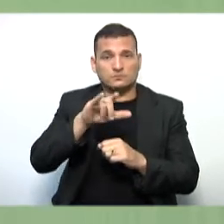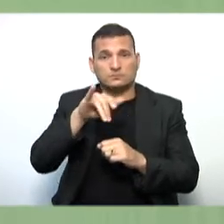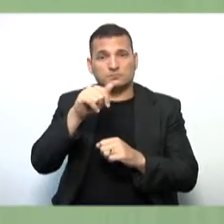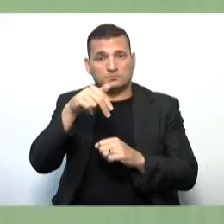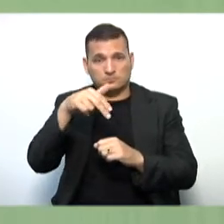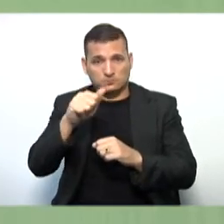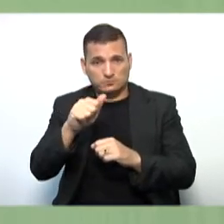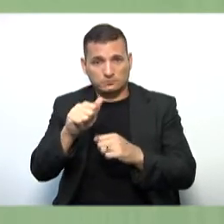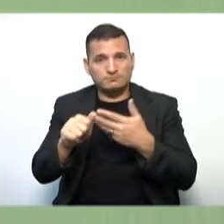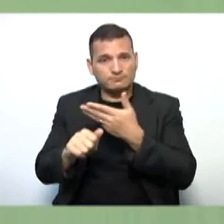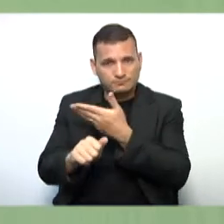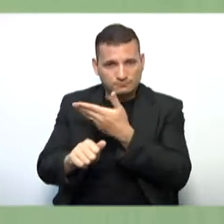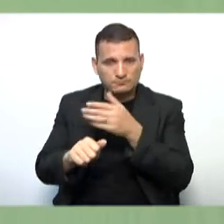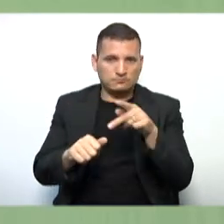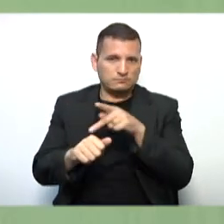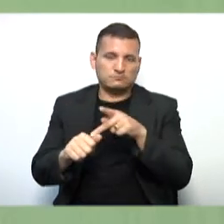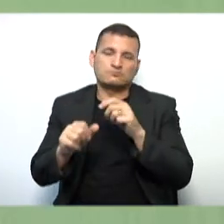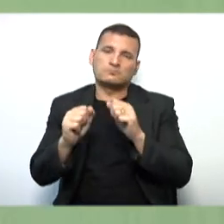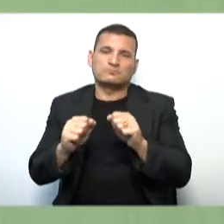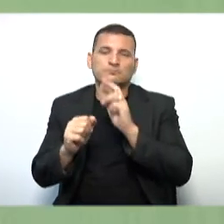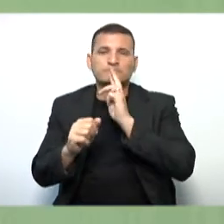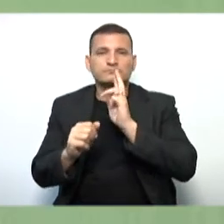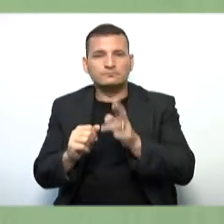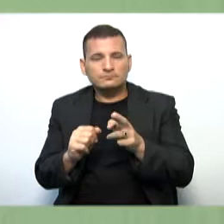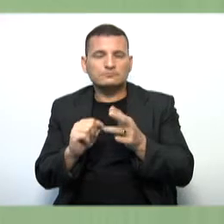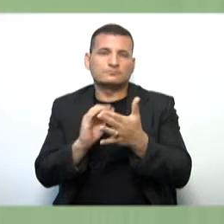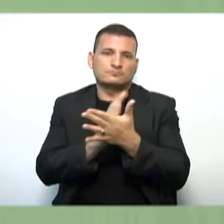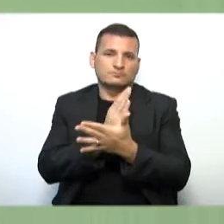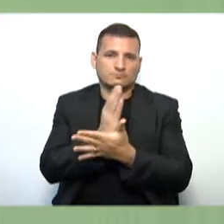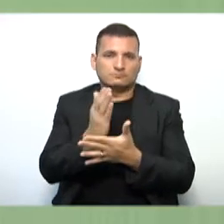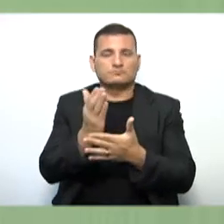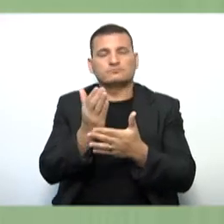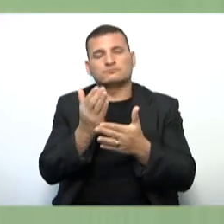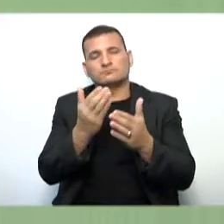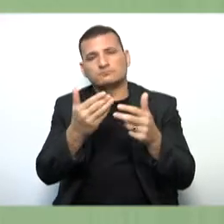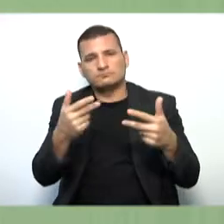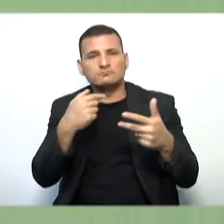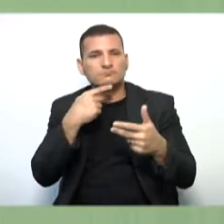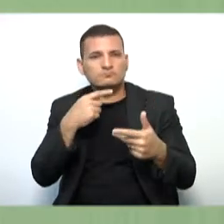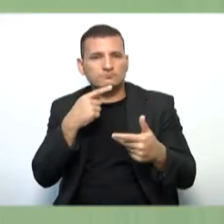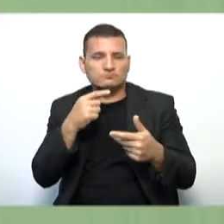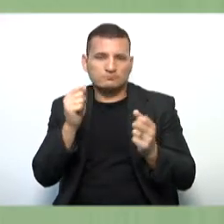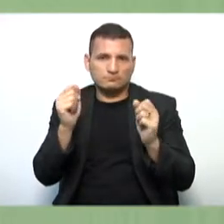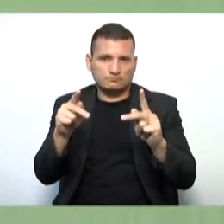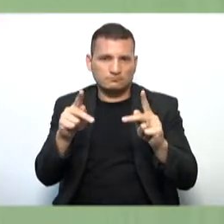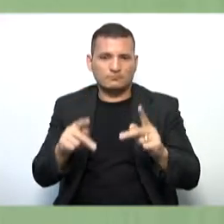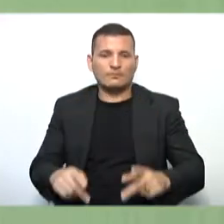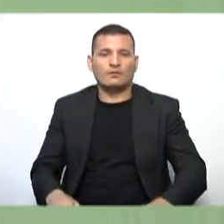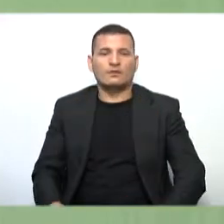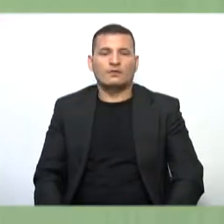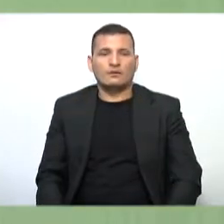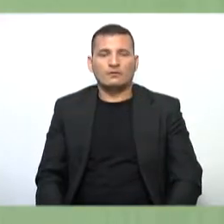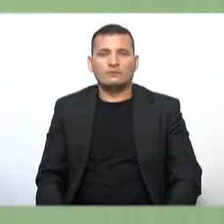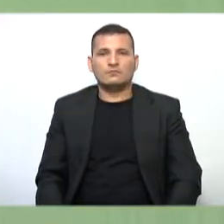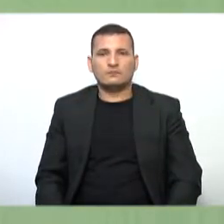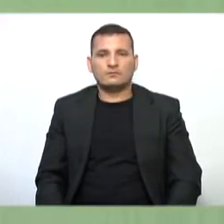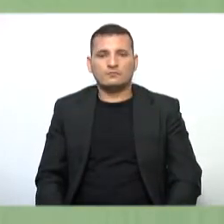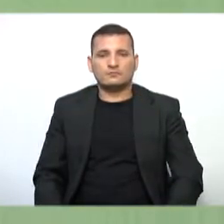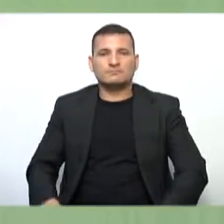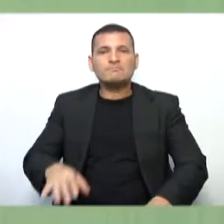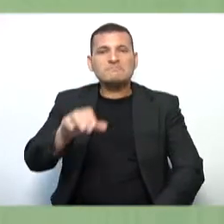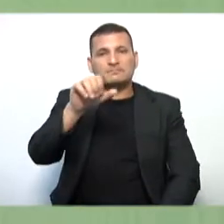que nós podemos ainda responder algumas questões, ok? Que acredito que dá tempo. Vamos lá.